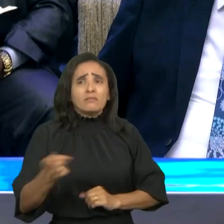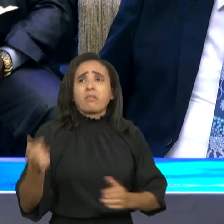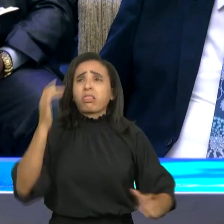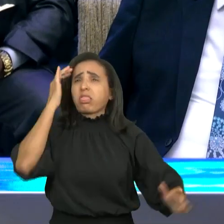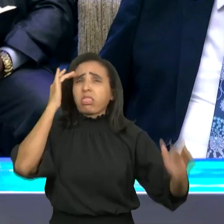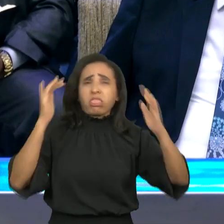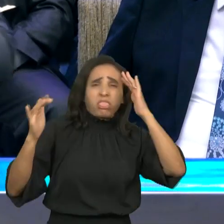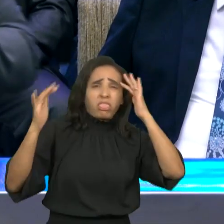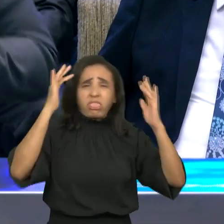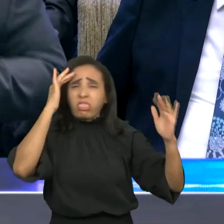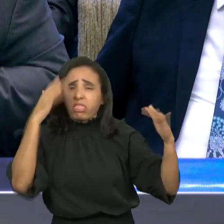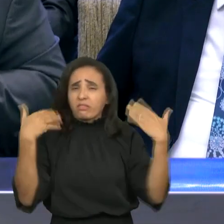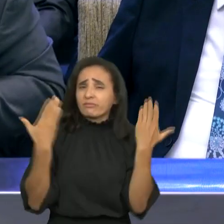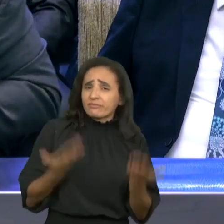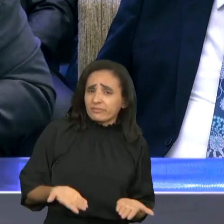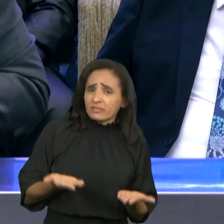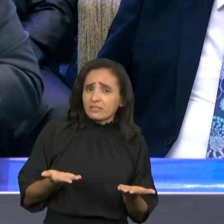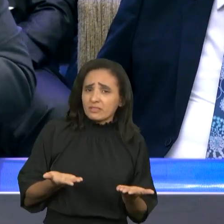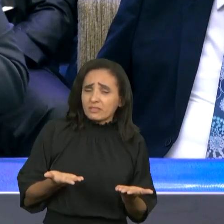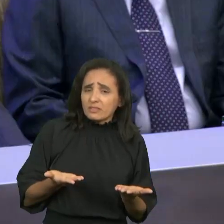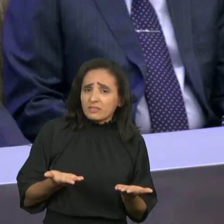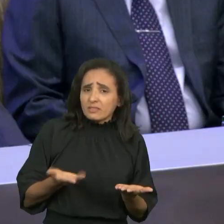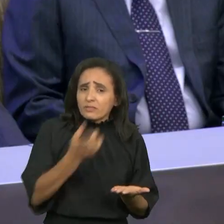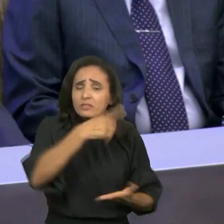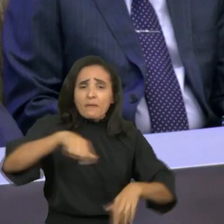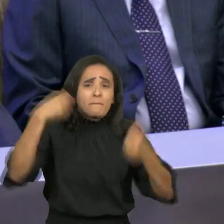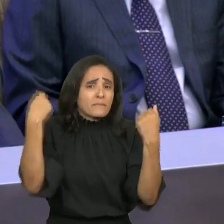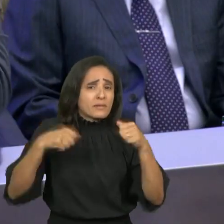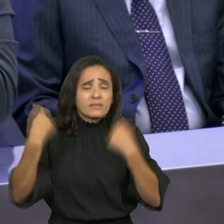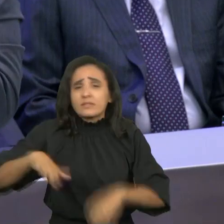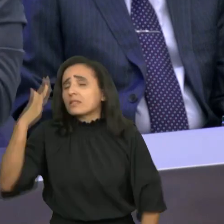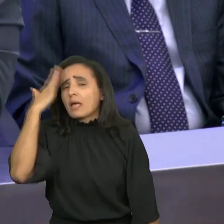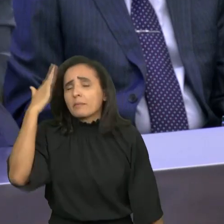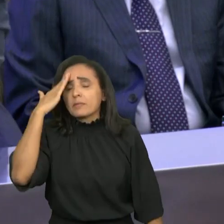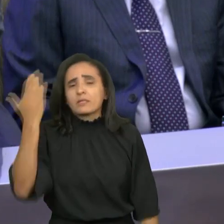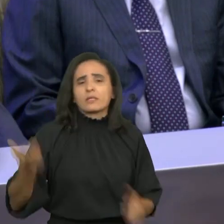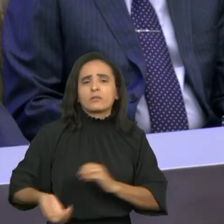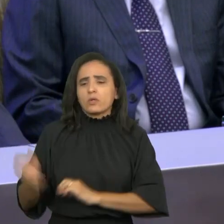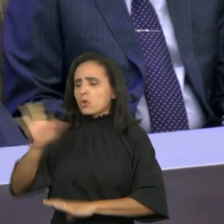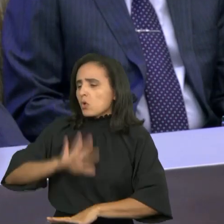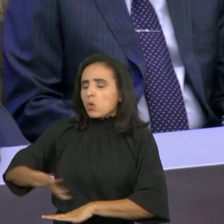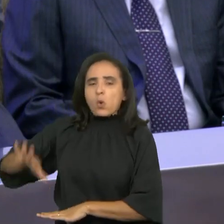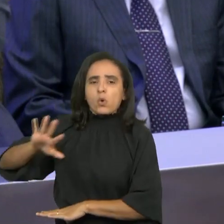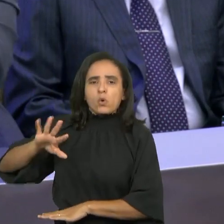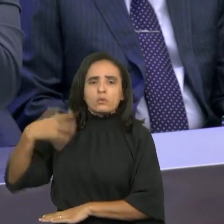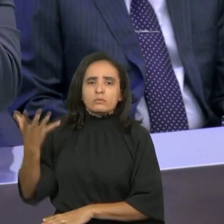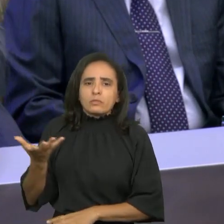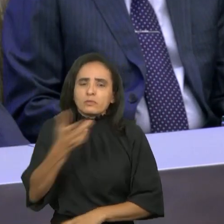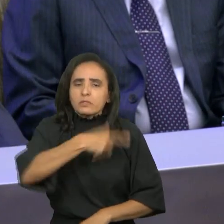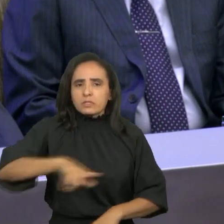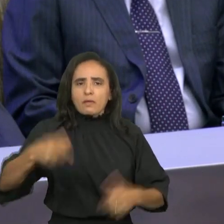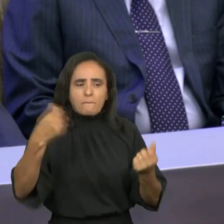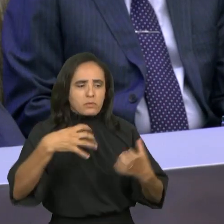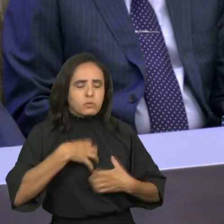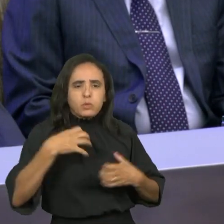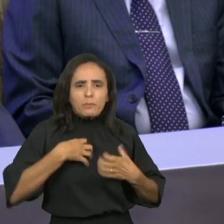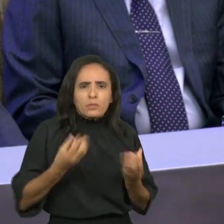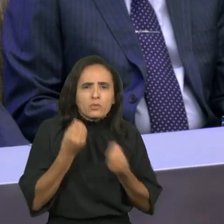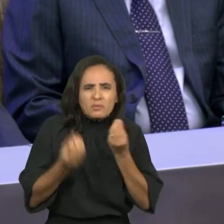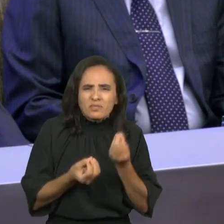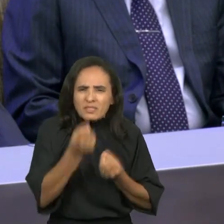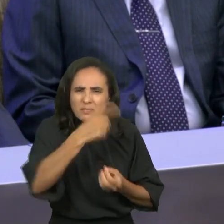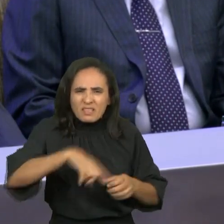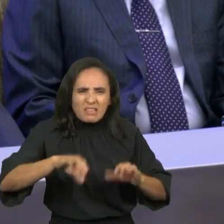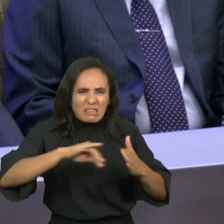iluda não existe como diz os irmãos americanos não tem almoço de graça